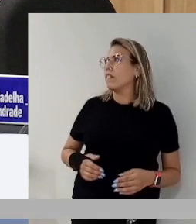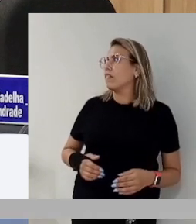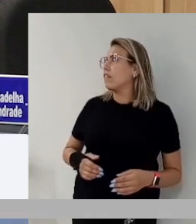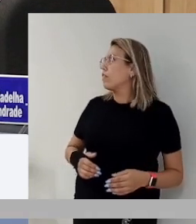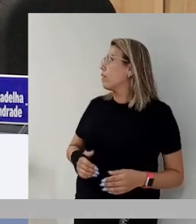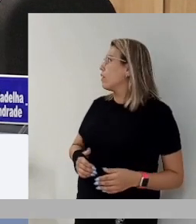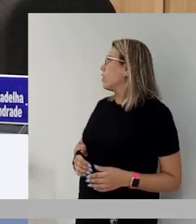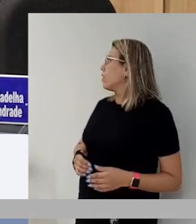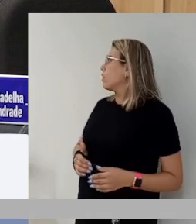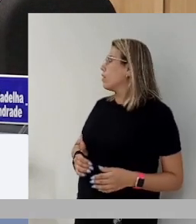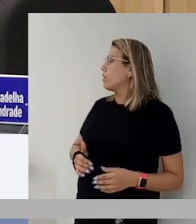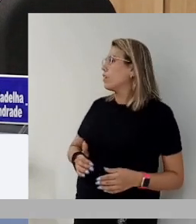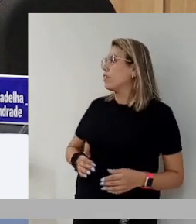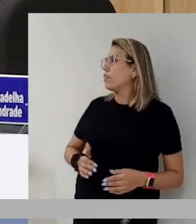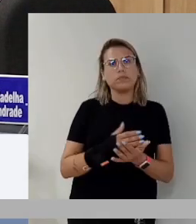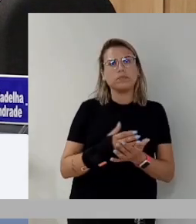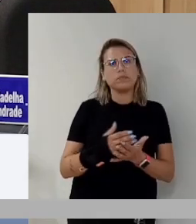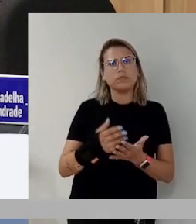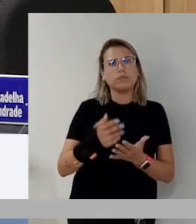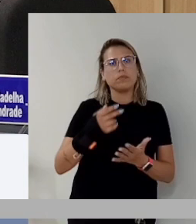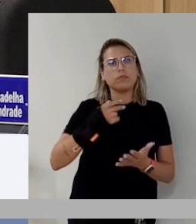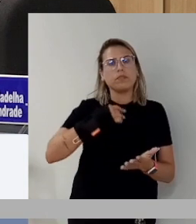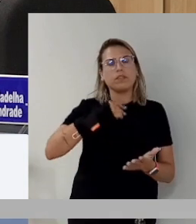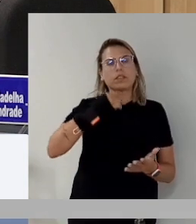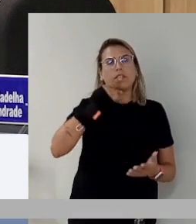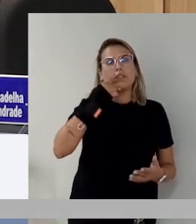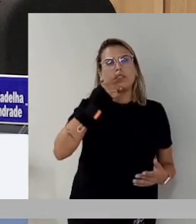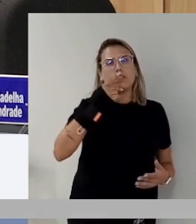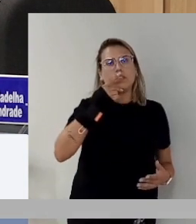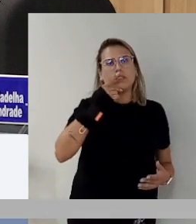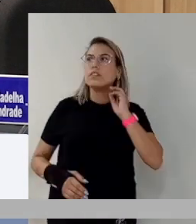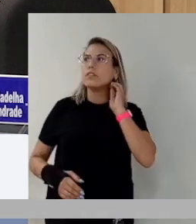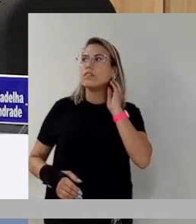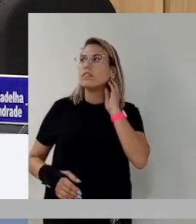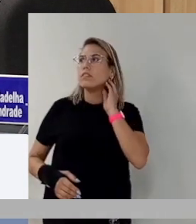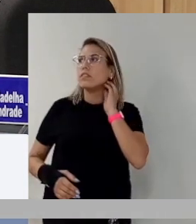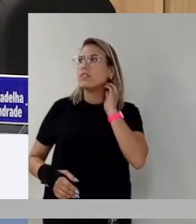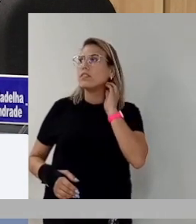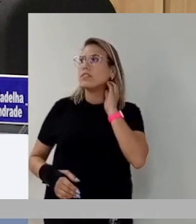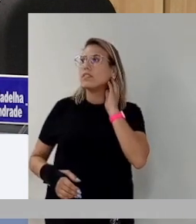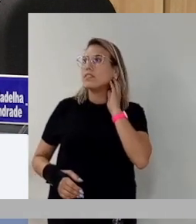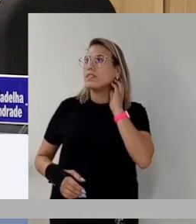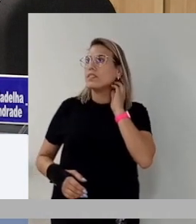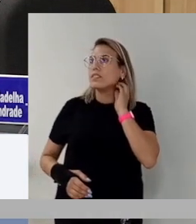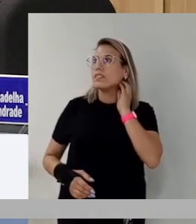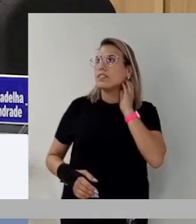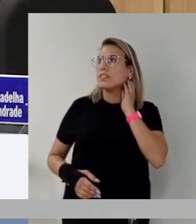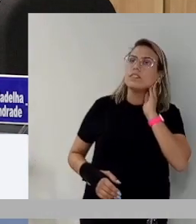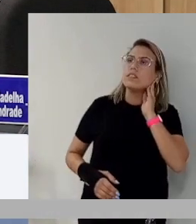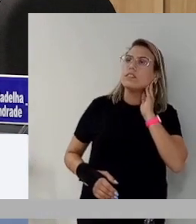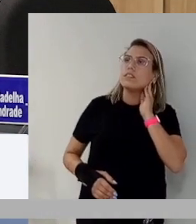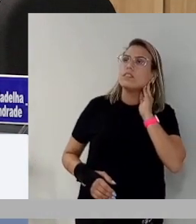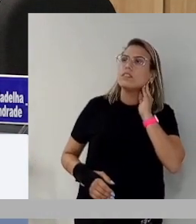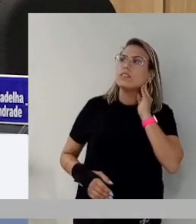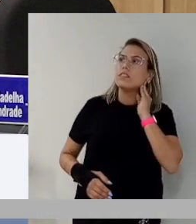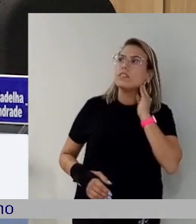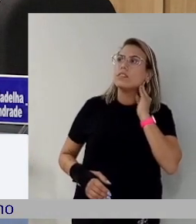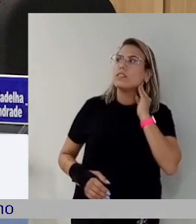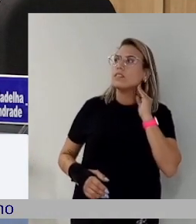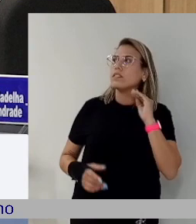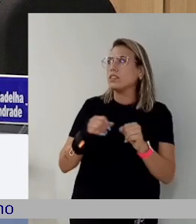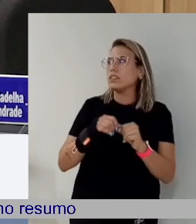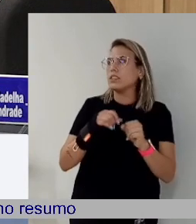bem inicio minha fala noes colegas fazendo um pequeno